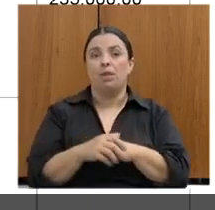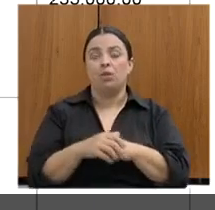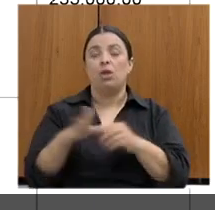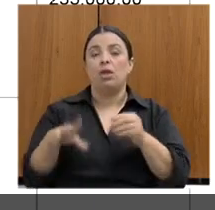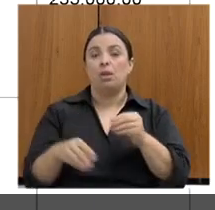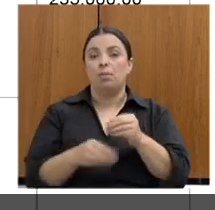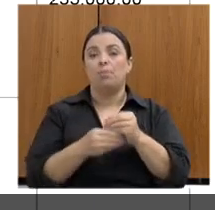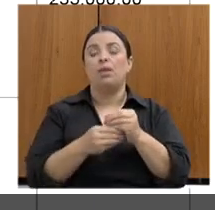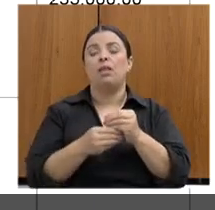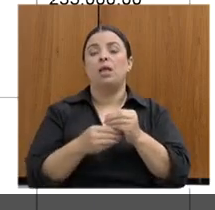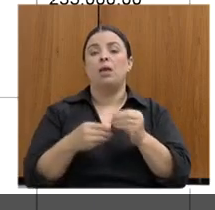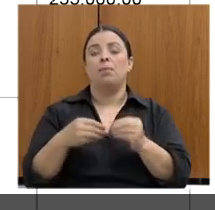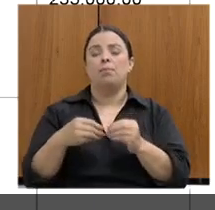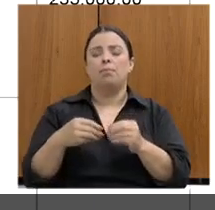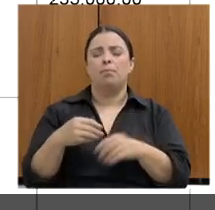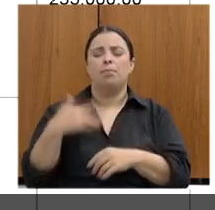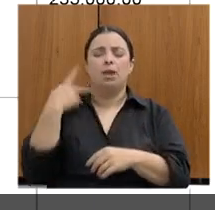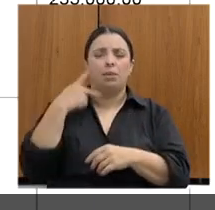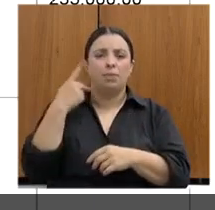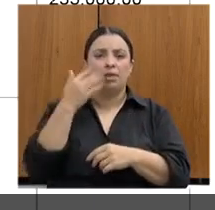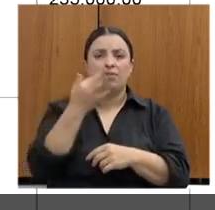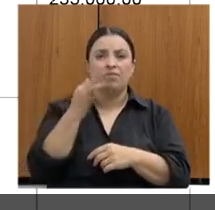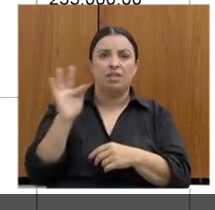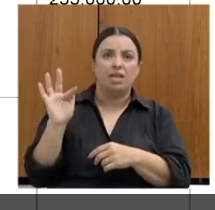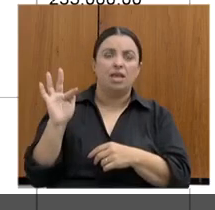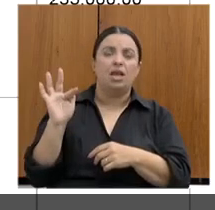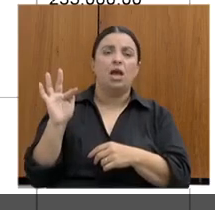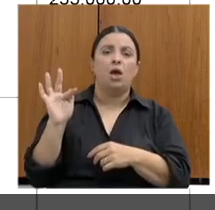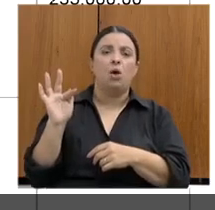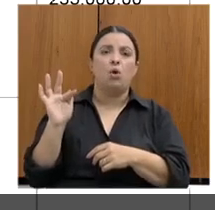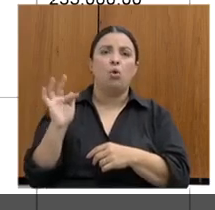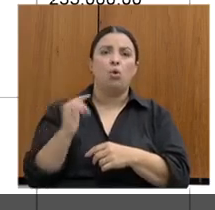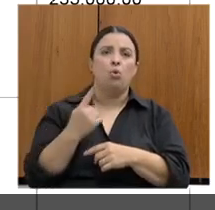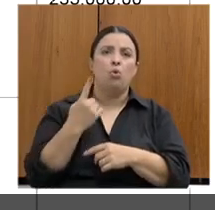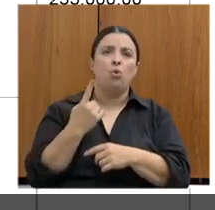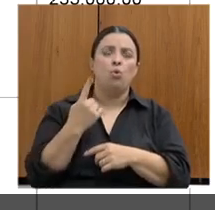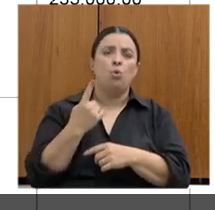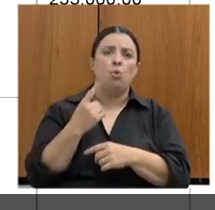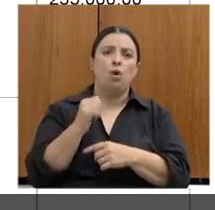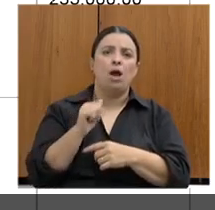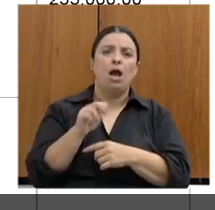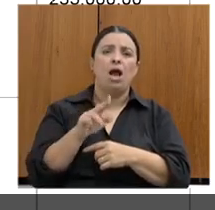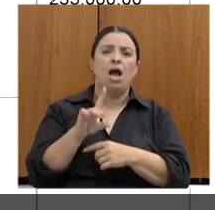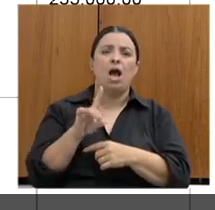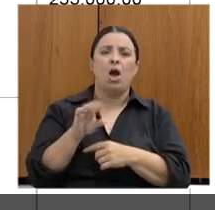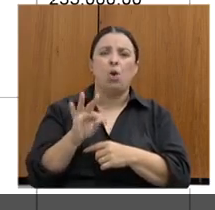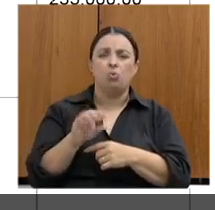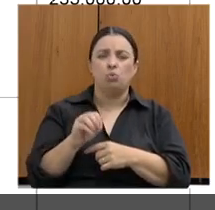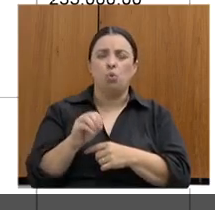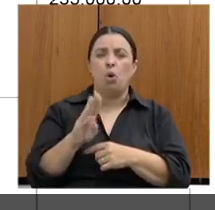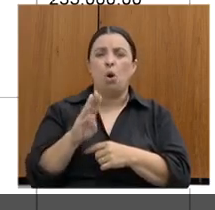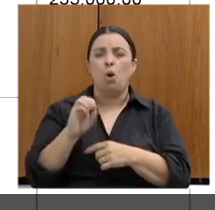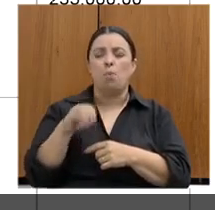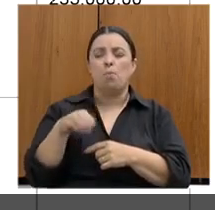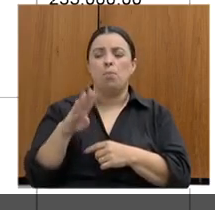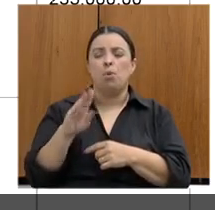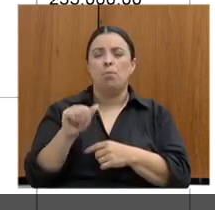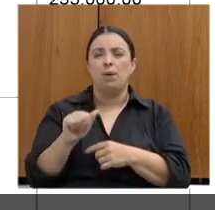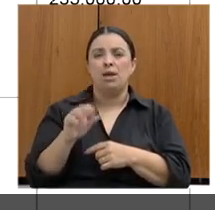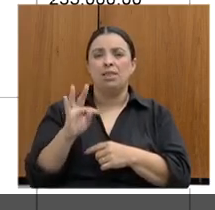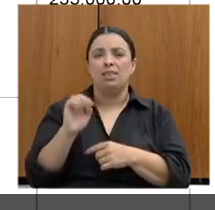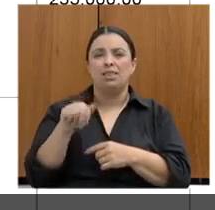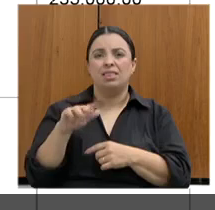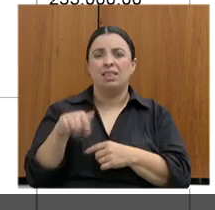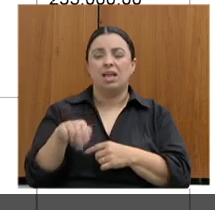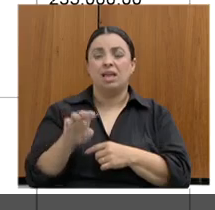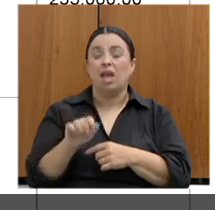e fundo Estadual de Segurança Pública um autotanque um auto bomba tanque e salvamento o melhor três